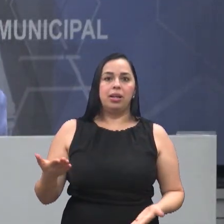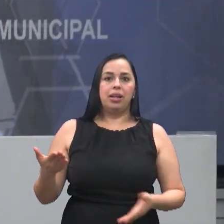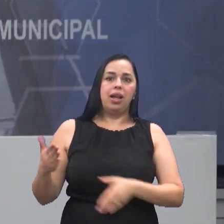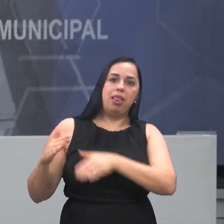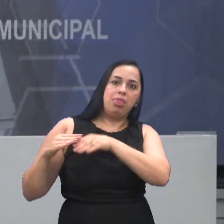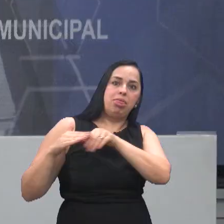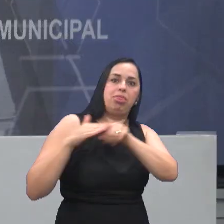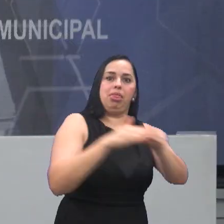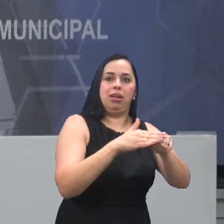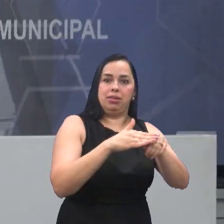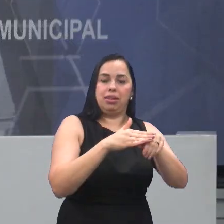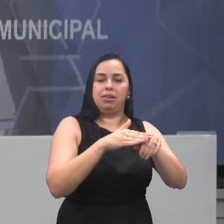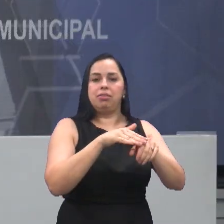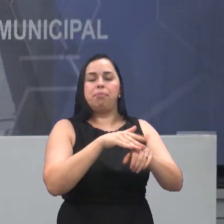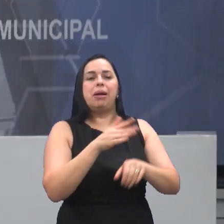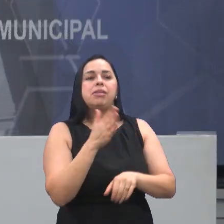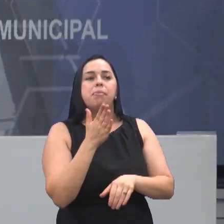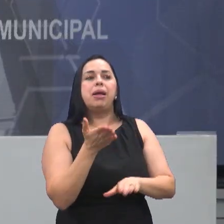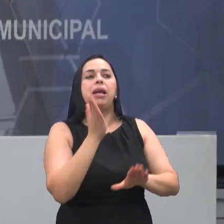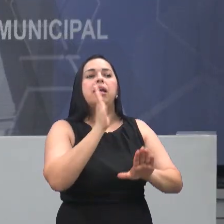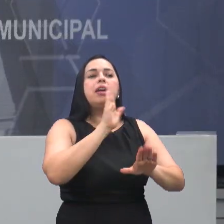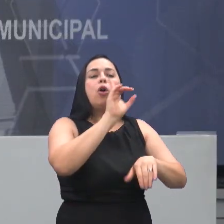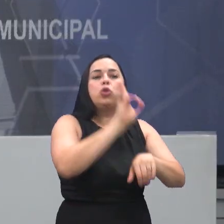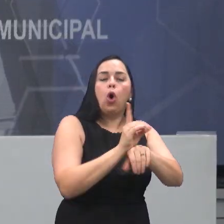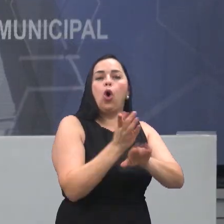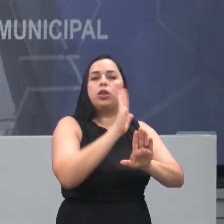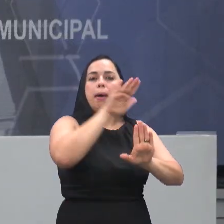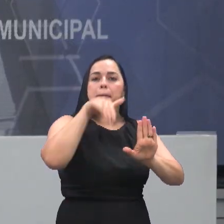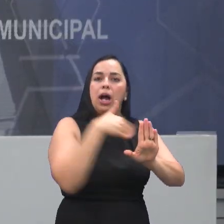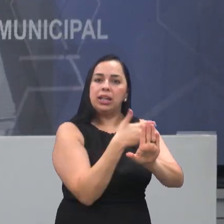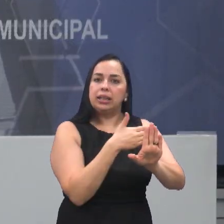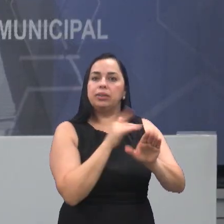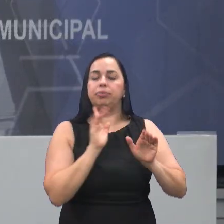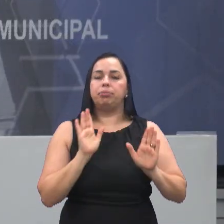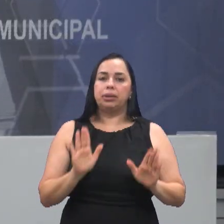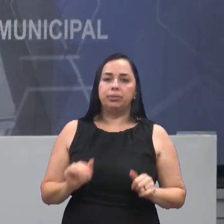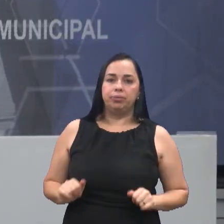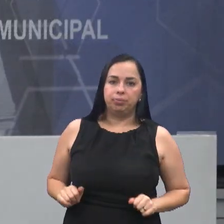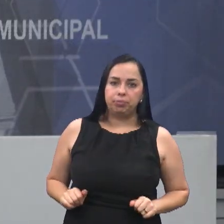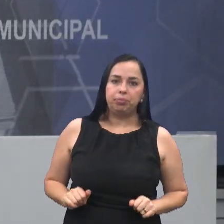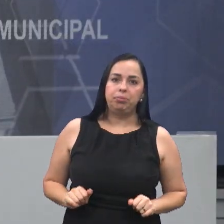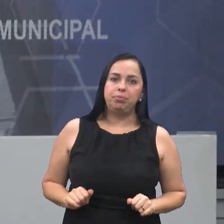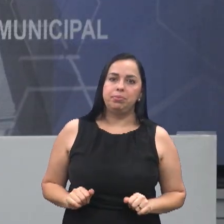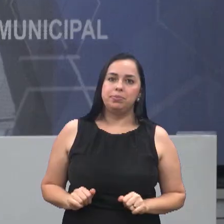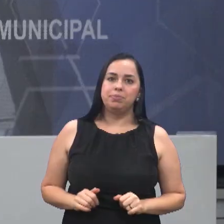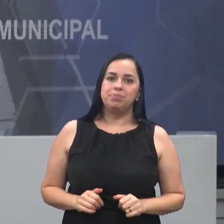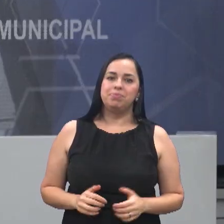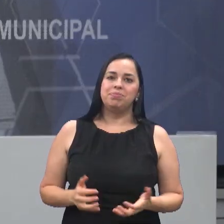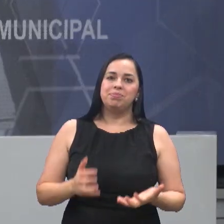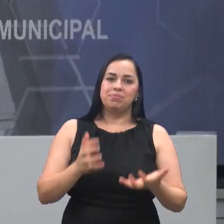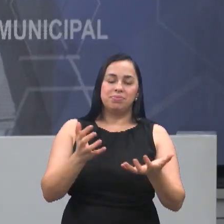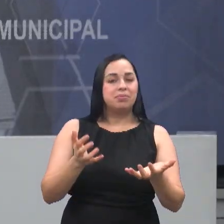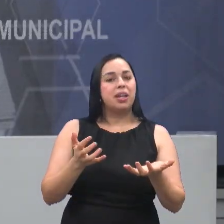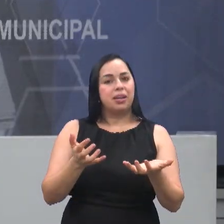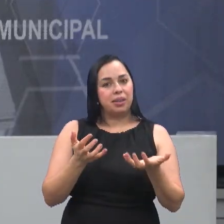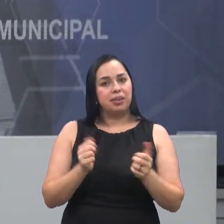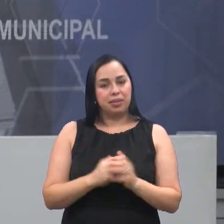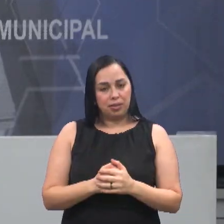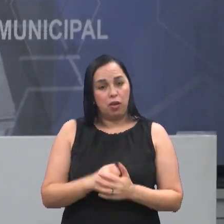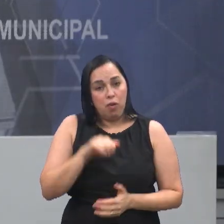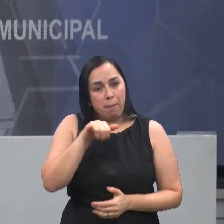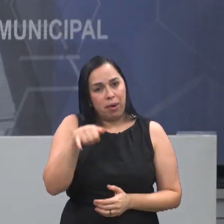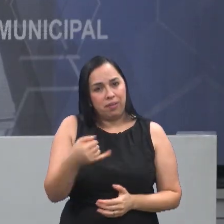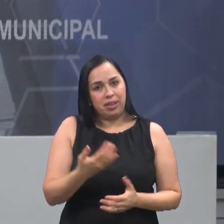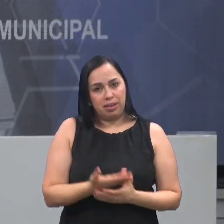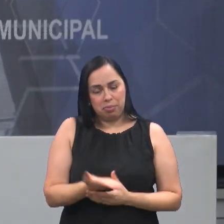o suposto dono, quem está por detrás. Aliás, agora, eu quero até aproveitar para perguntar